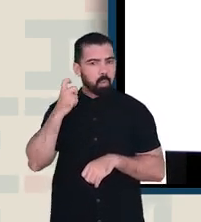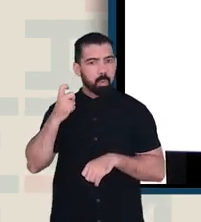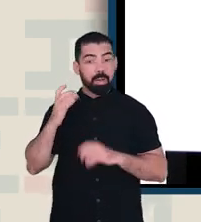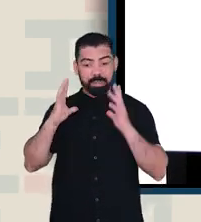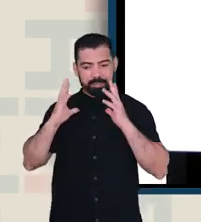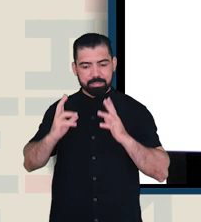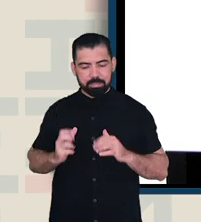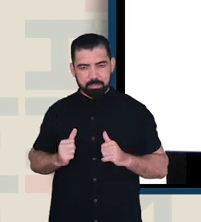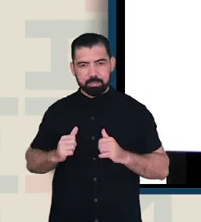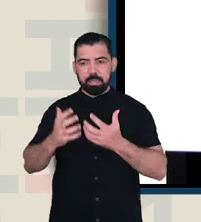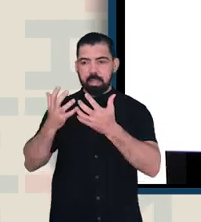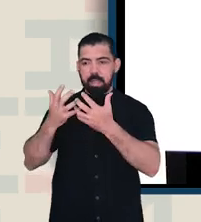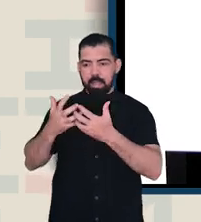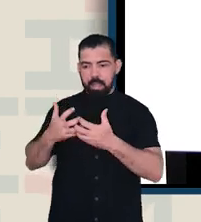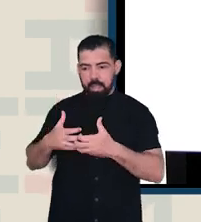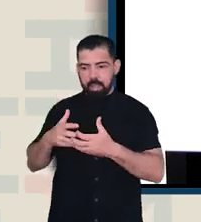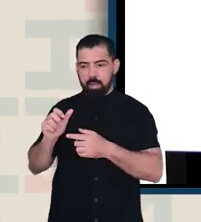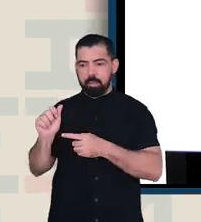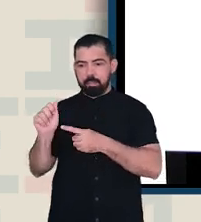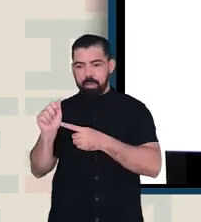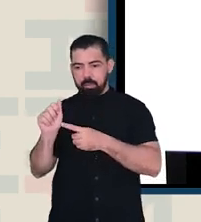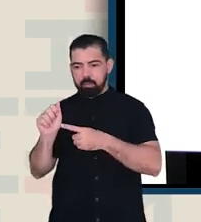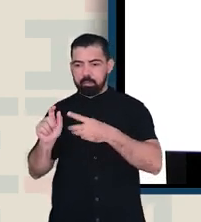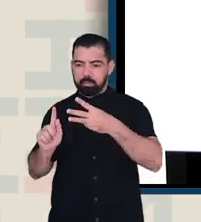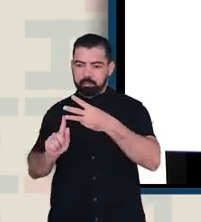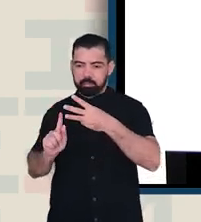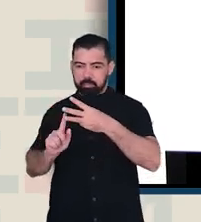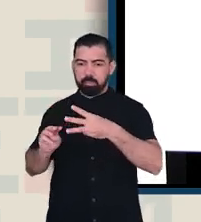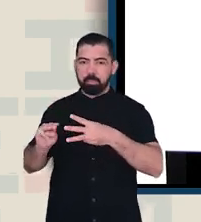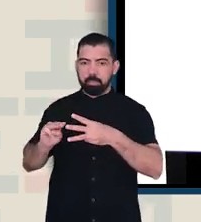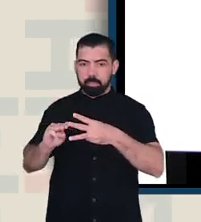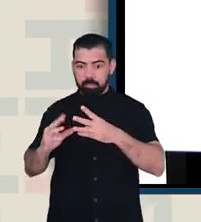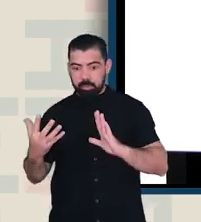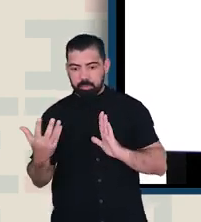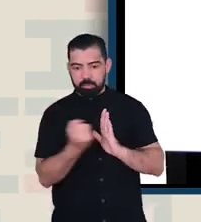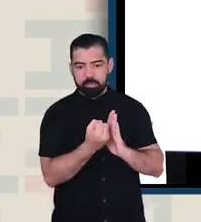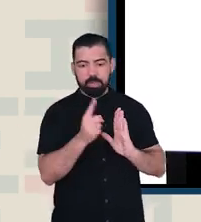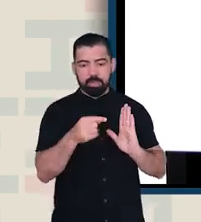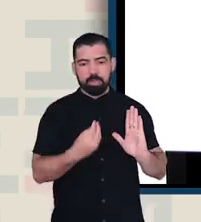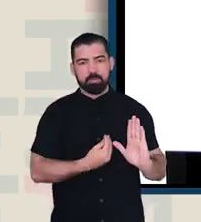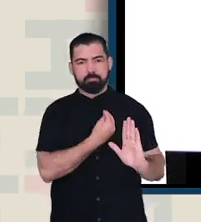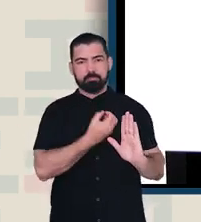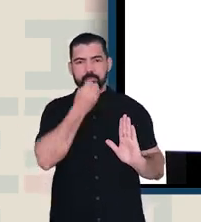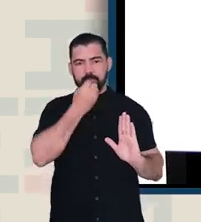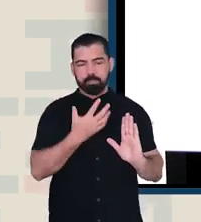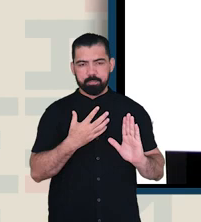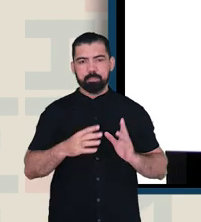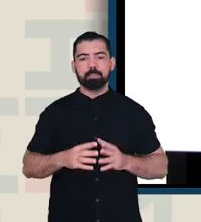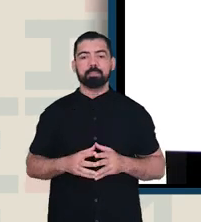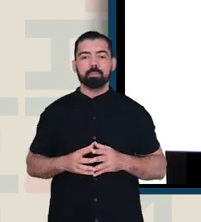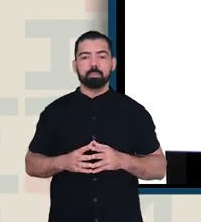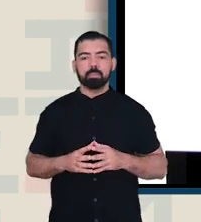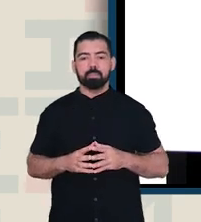possível, com todas as harmônicas e tudo, eu vou ter um som mais vivo. Mas basicamente é isso.